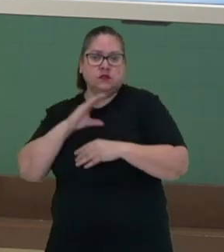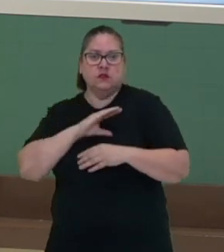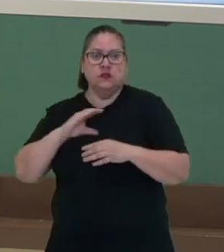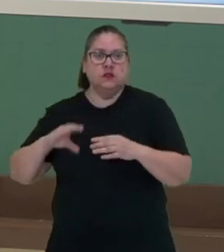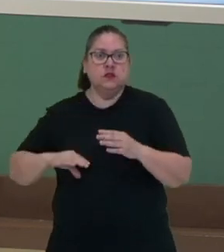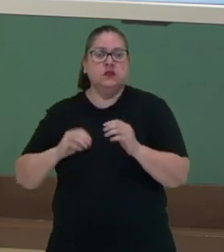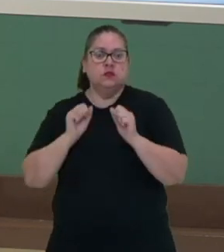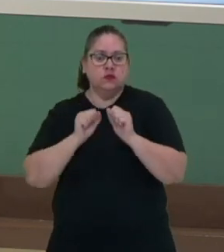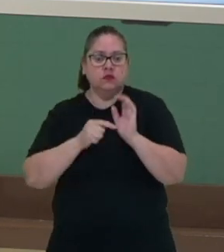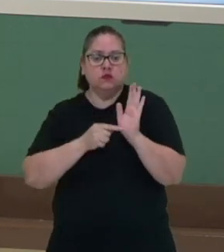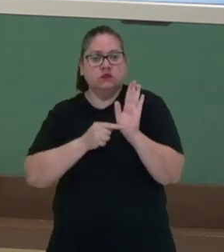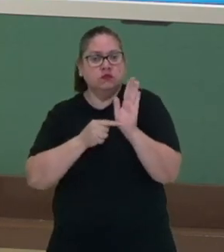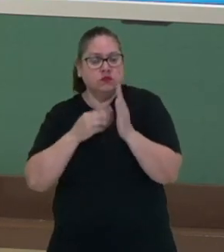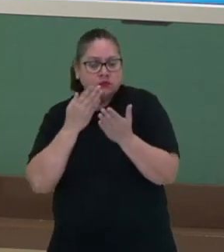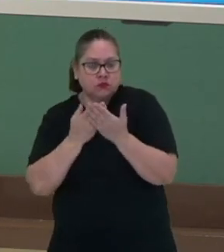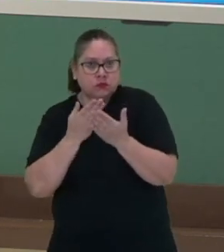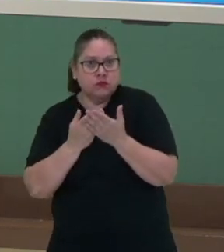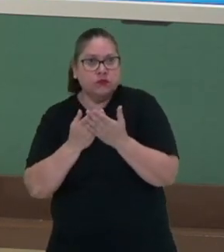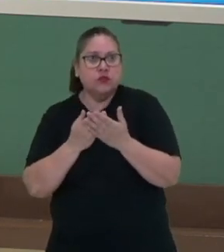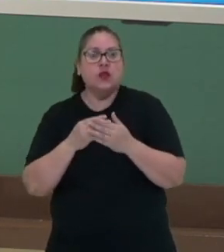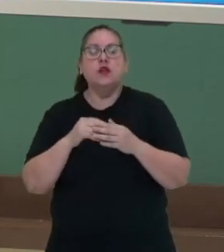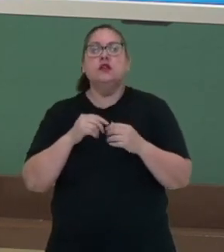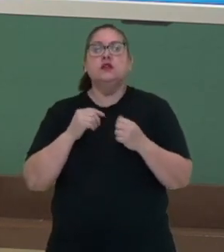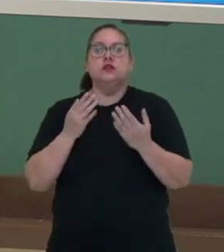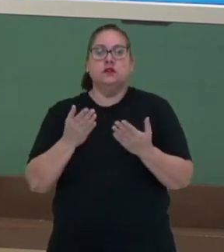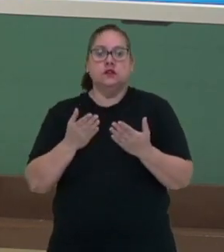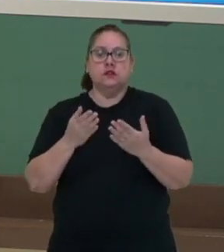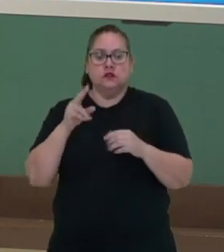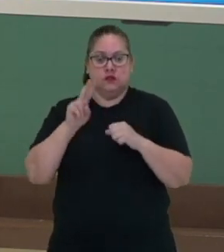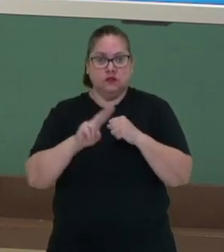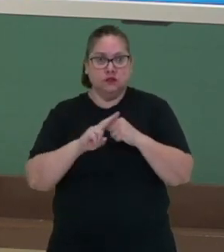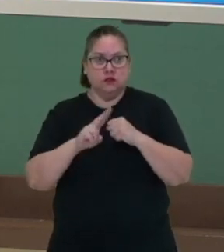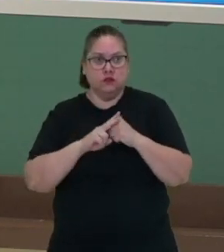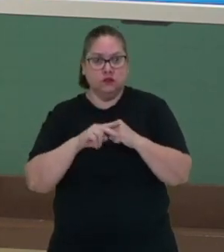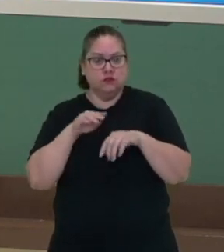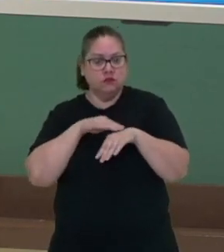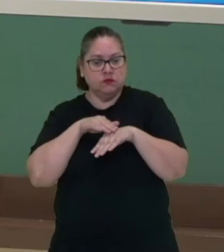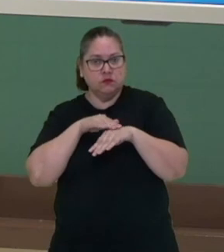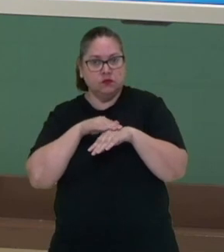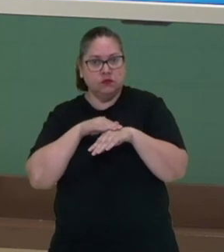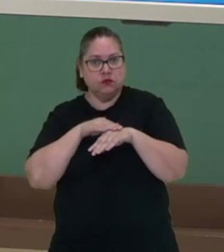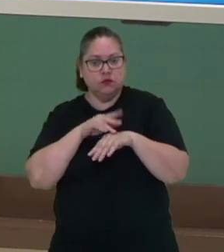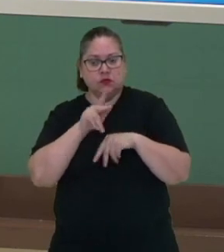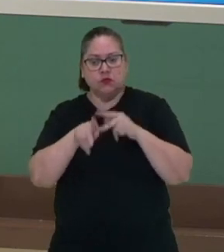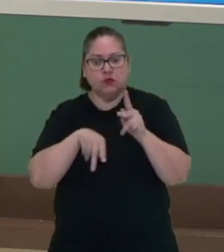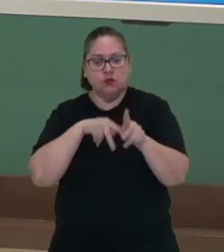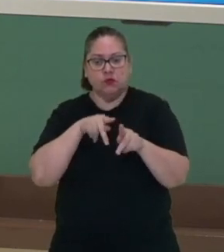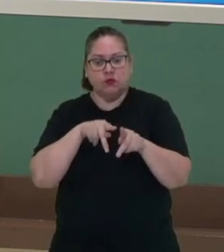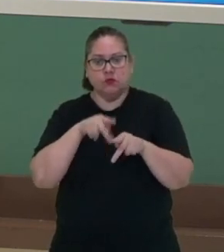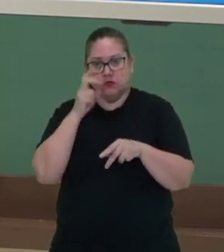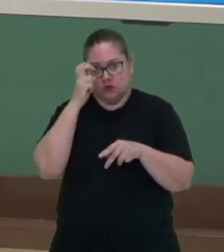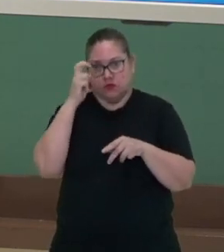para que possam ser estudadas. Pessoal, neste vídeo nós falamos sobre povos e